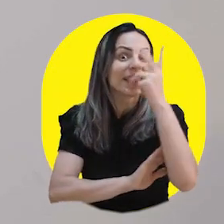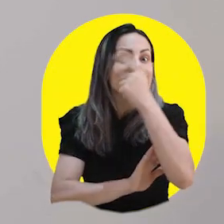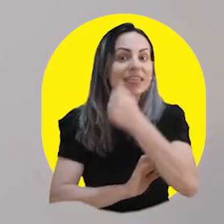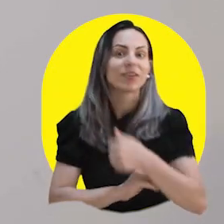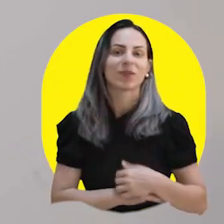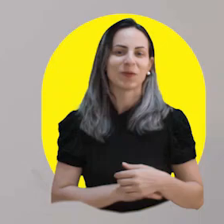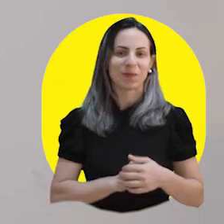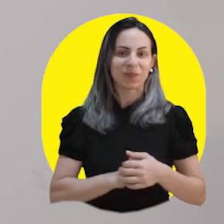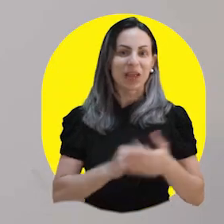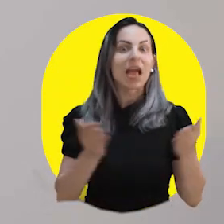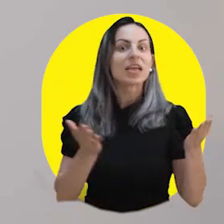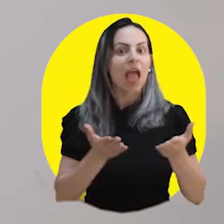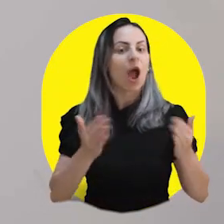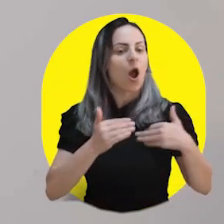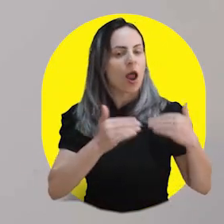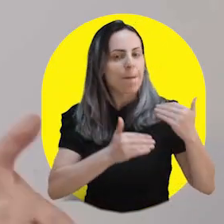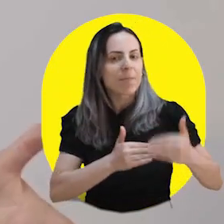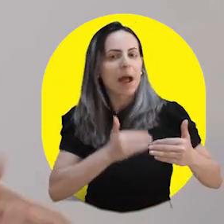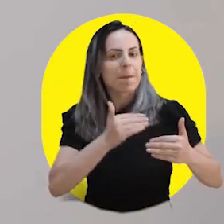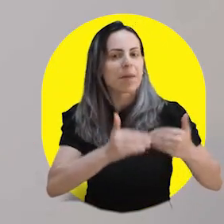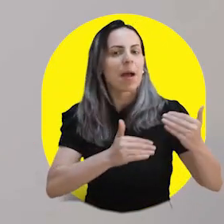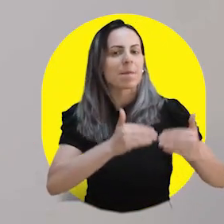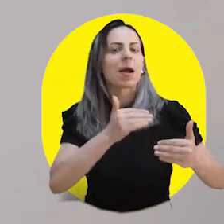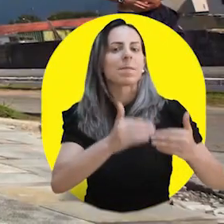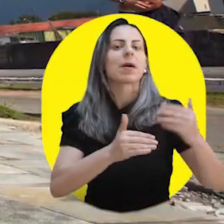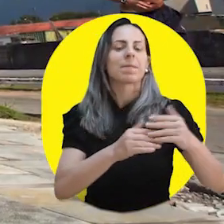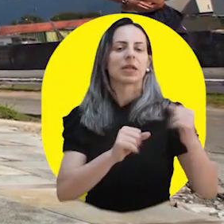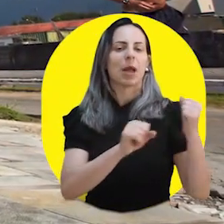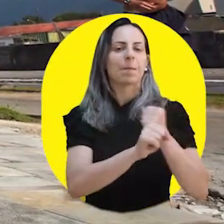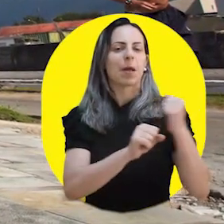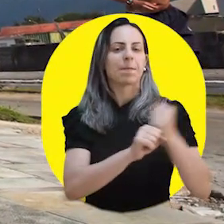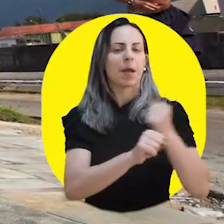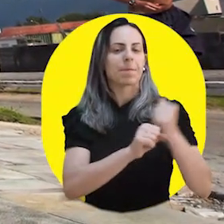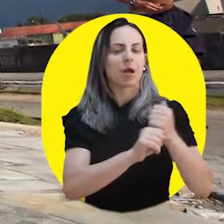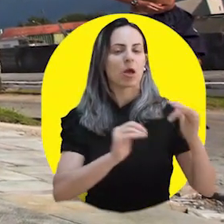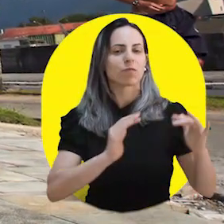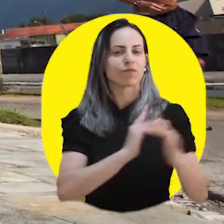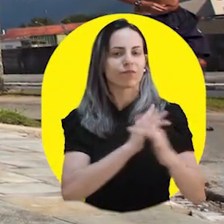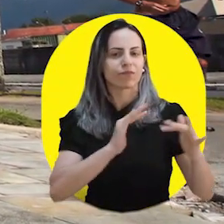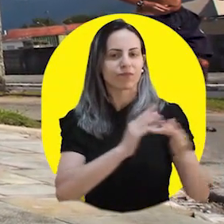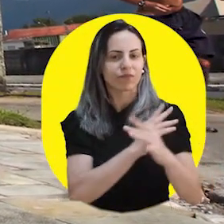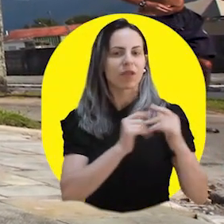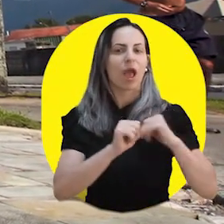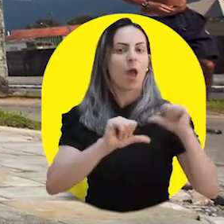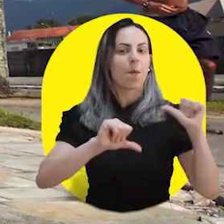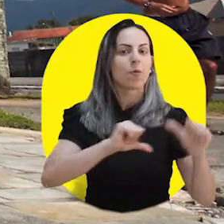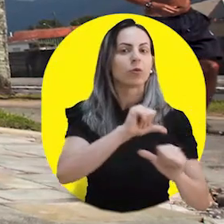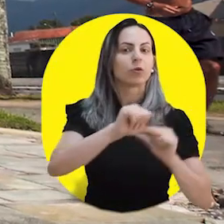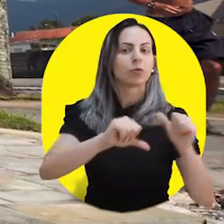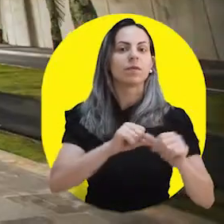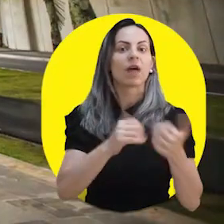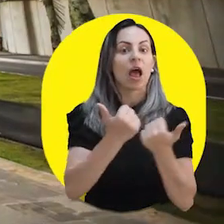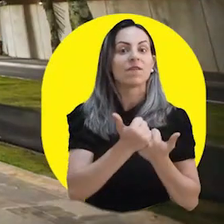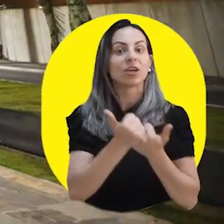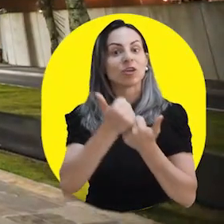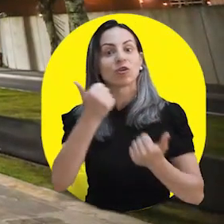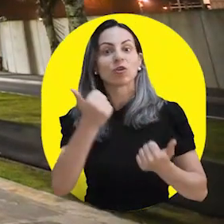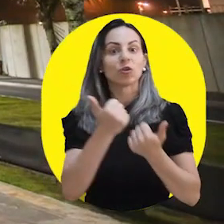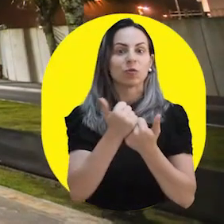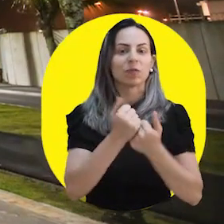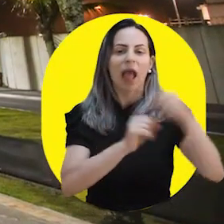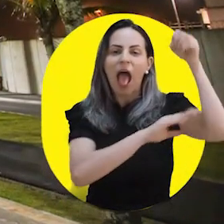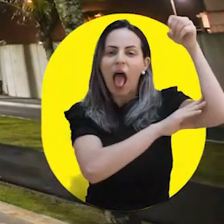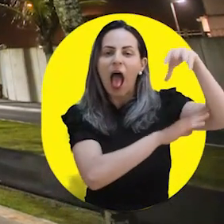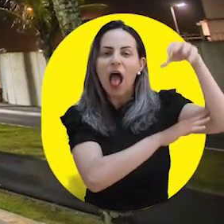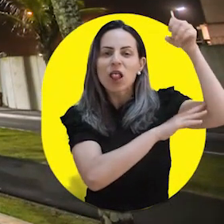agora... definitivamente está andando, né, no momento. Essa urbanização, ela sofreu uma mudança, nós estamos substituindo tudo por